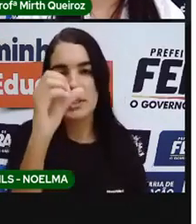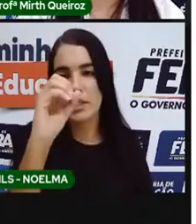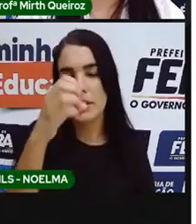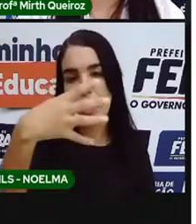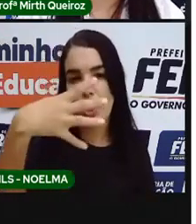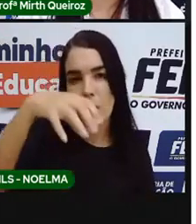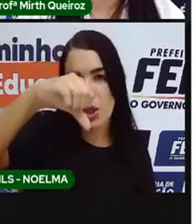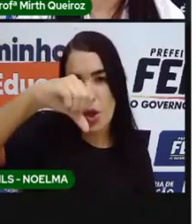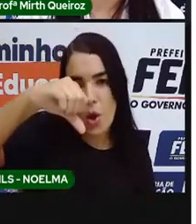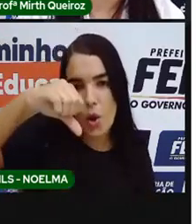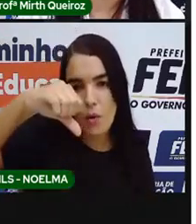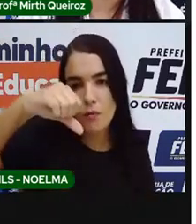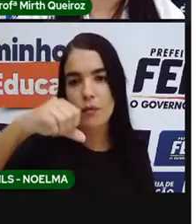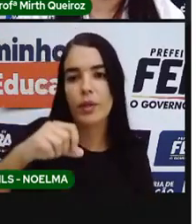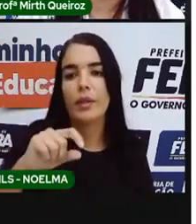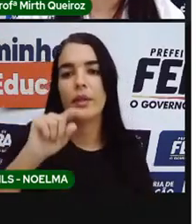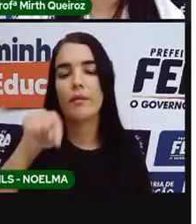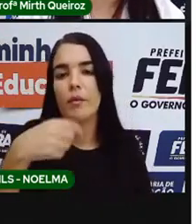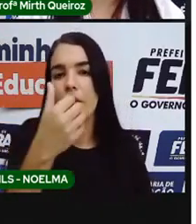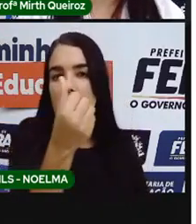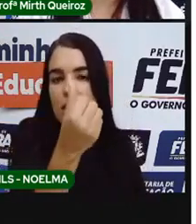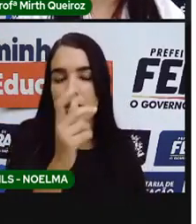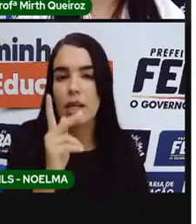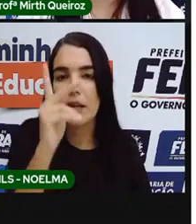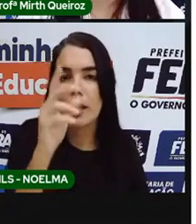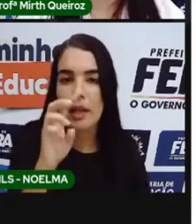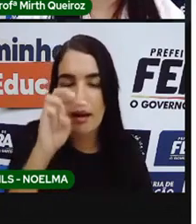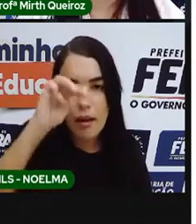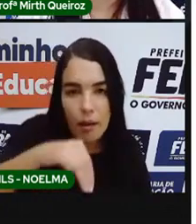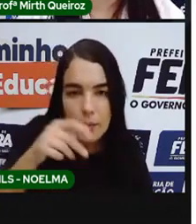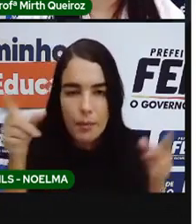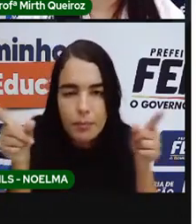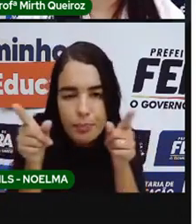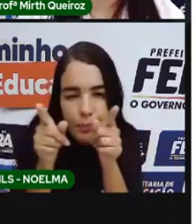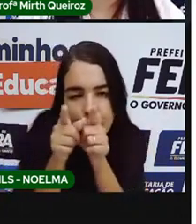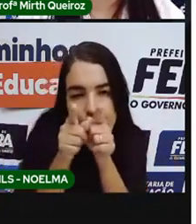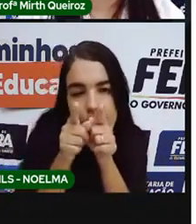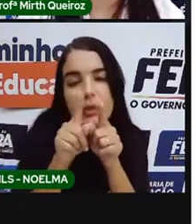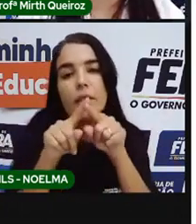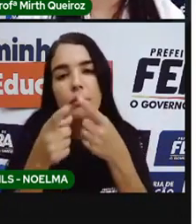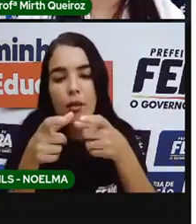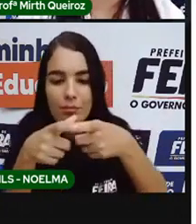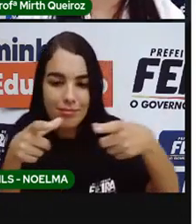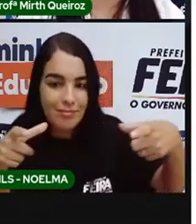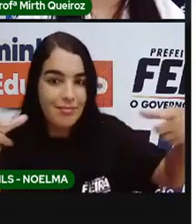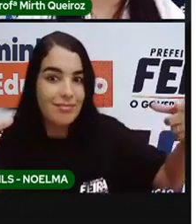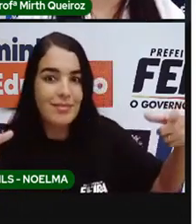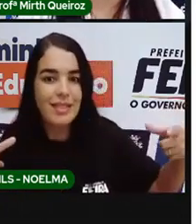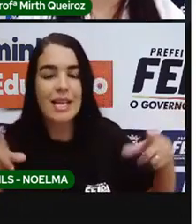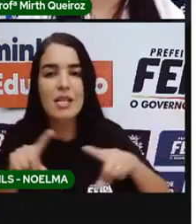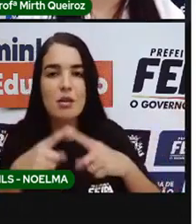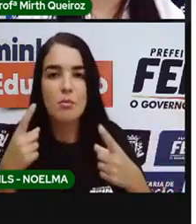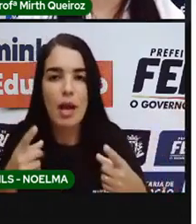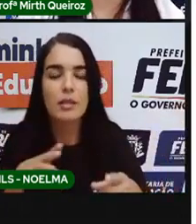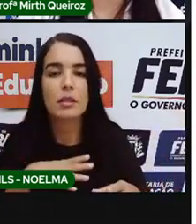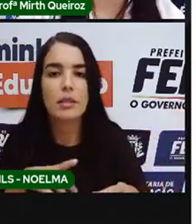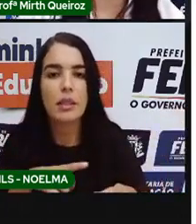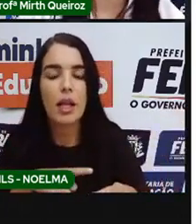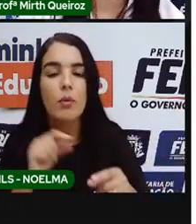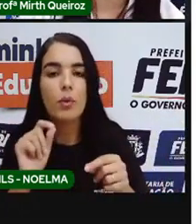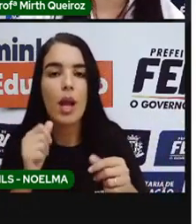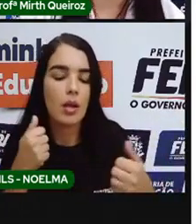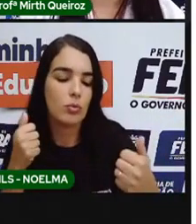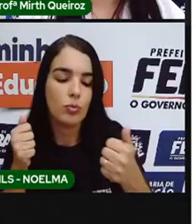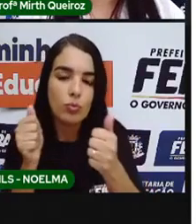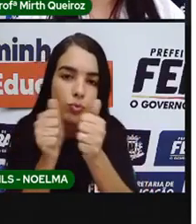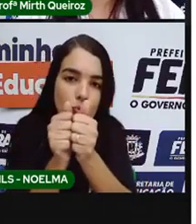576.409,6 quilômetros de extensão de terra. É a menor região do Brasil, fazendo fronteira com a região